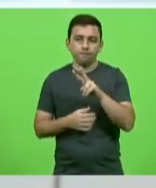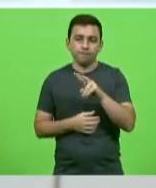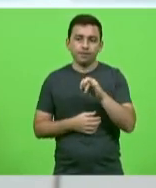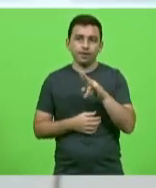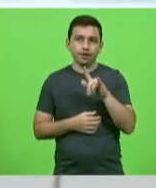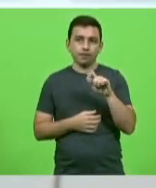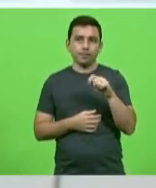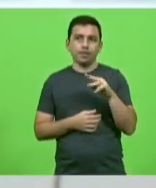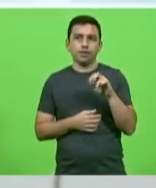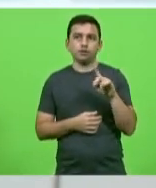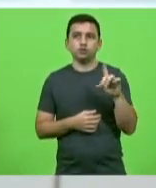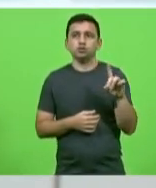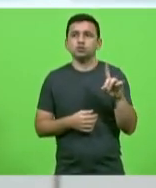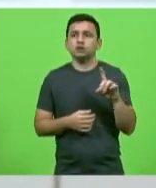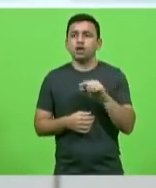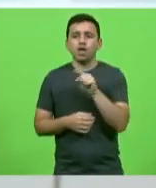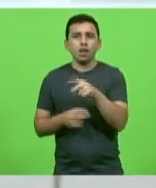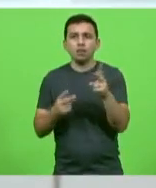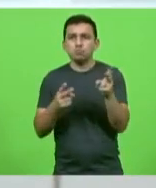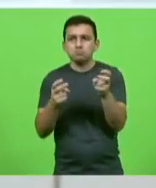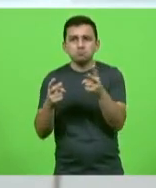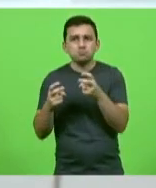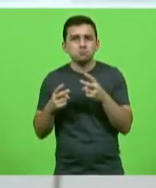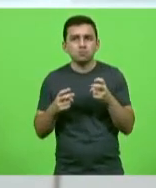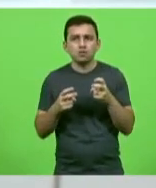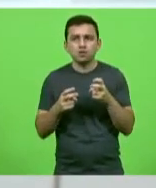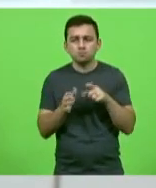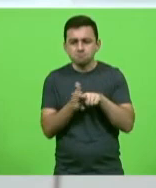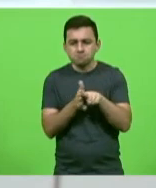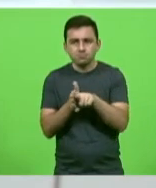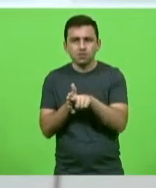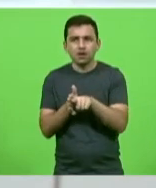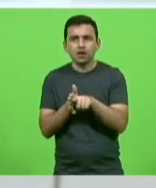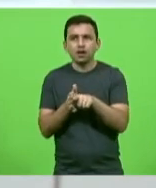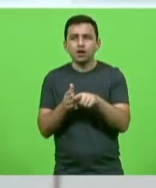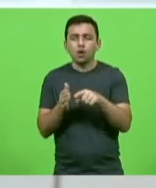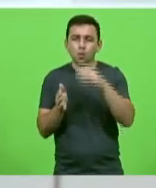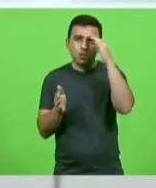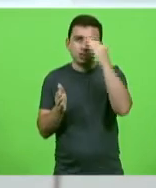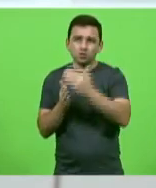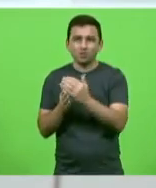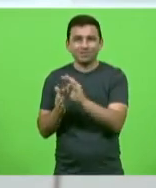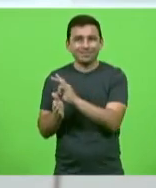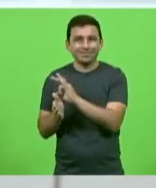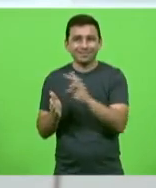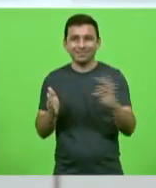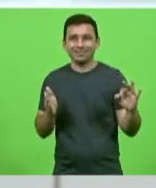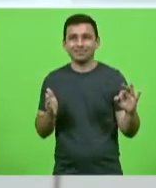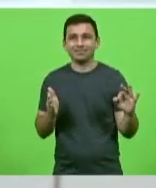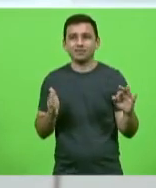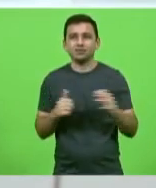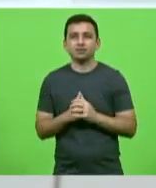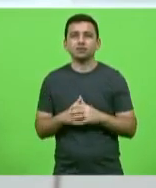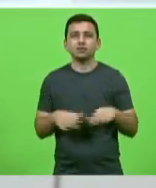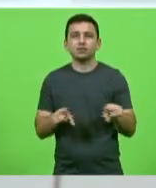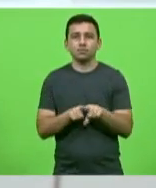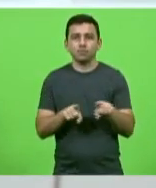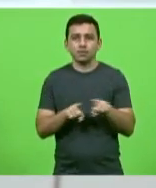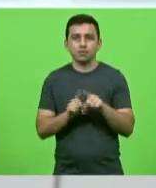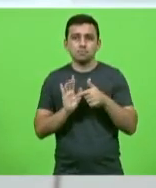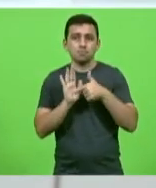não observou as prescrições legais pertinentes e o que é mais importante e os sinais